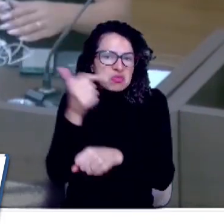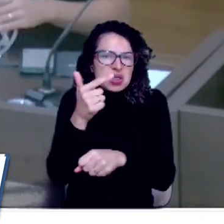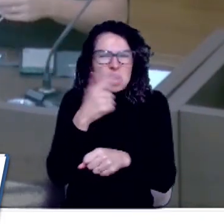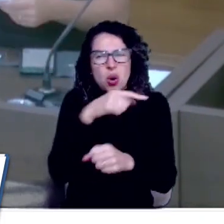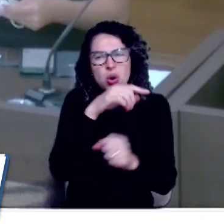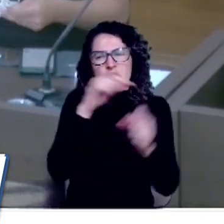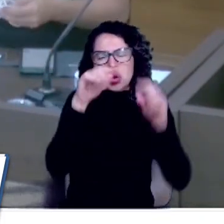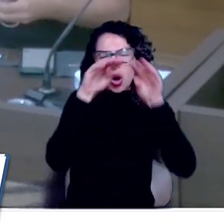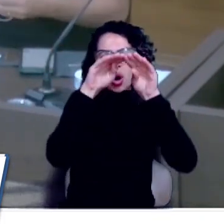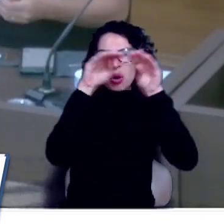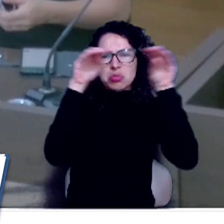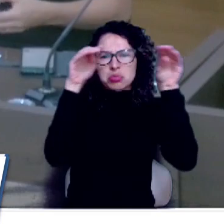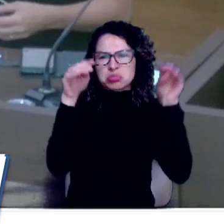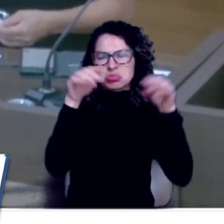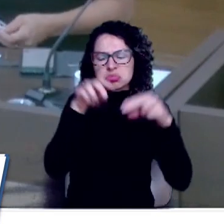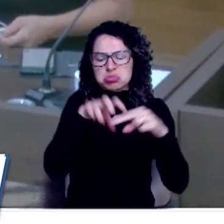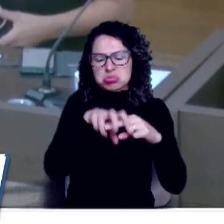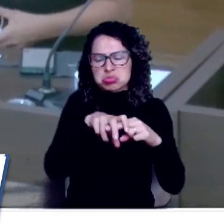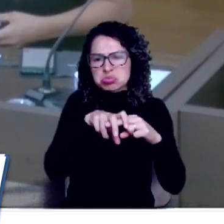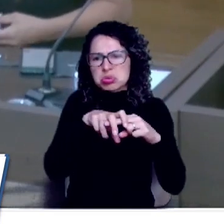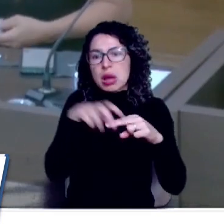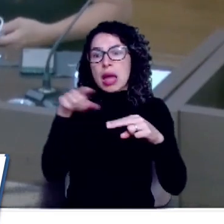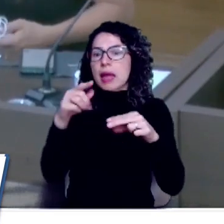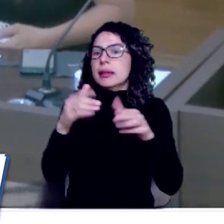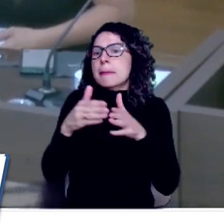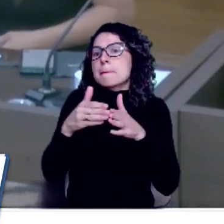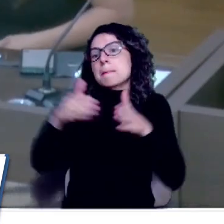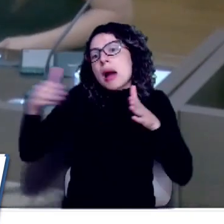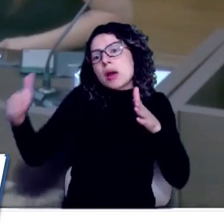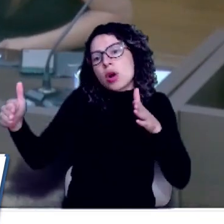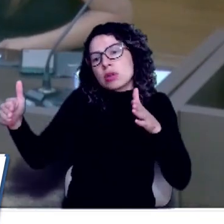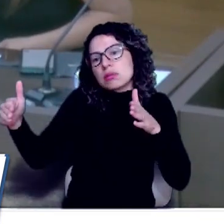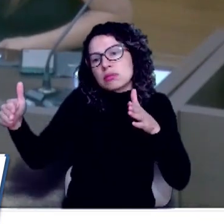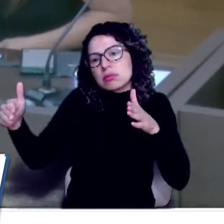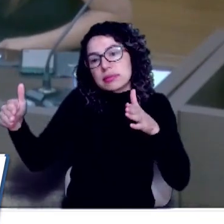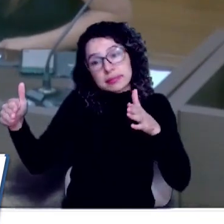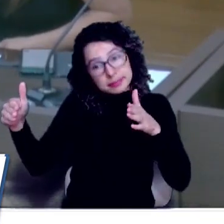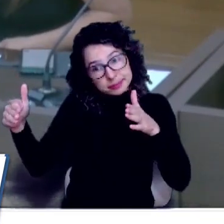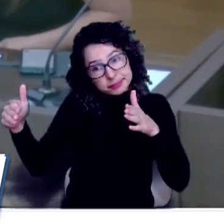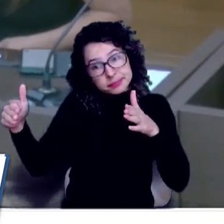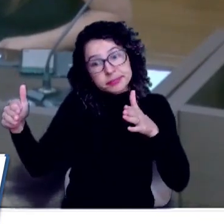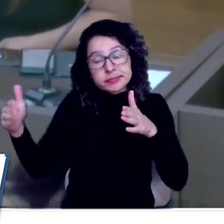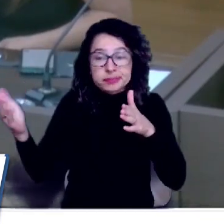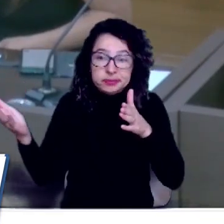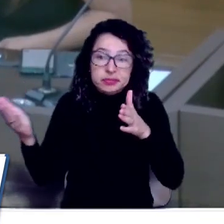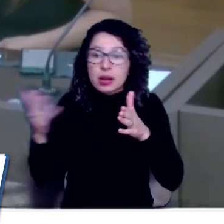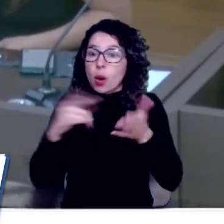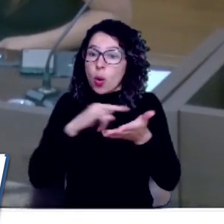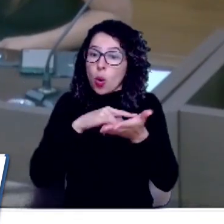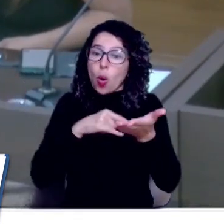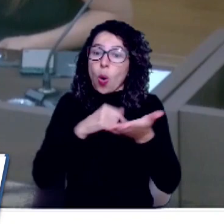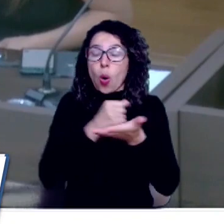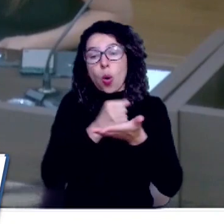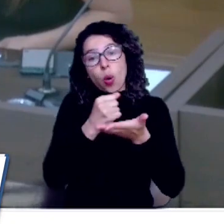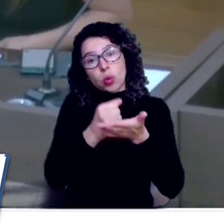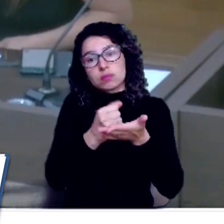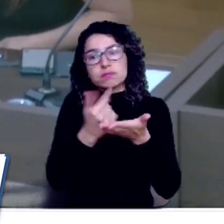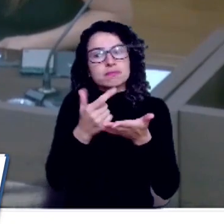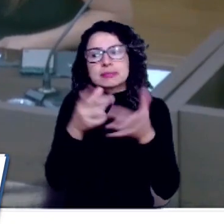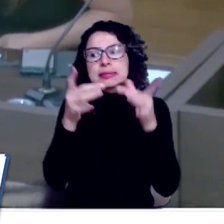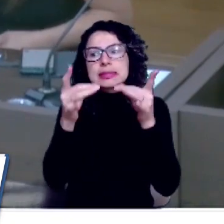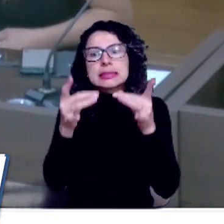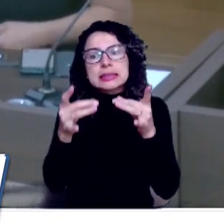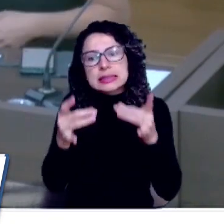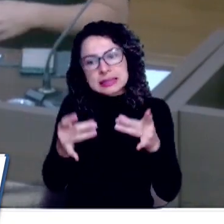tenda, um banquinho, esse daí ele é feito um pouquinho maior. Então, pelo contrato, não tem uma especificação, mas